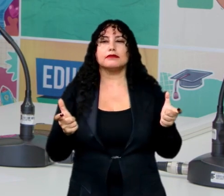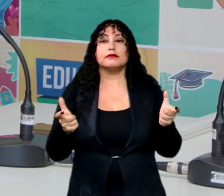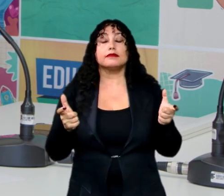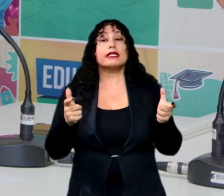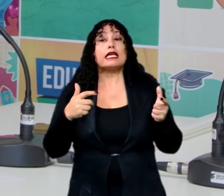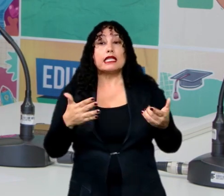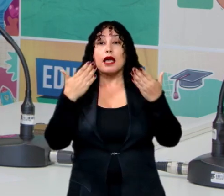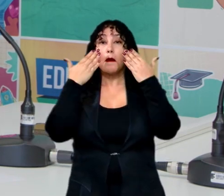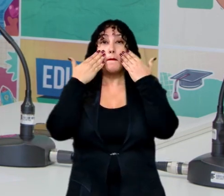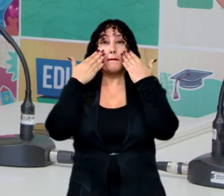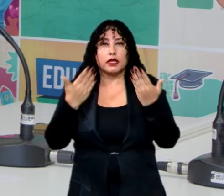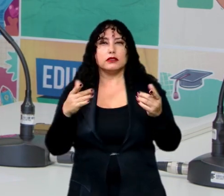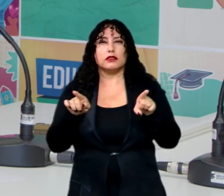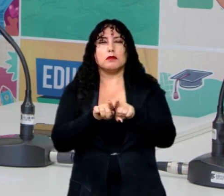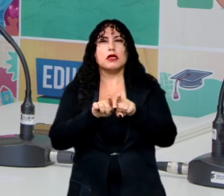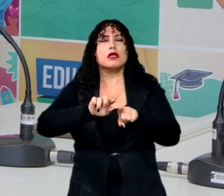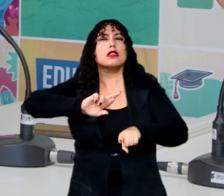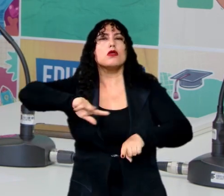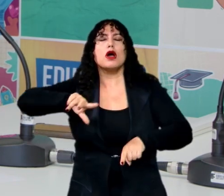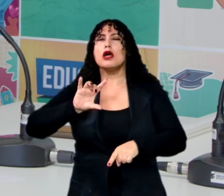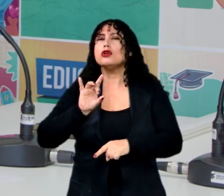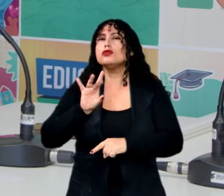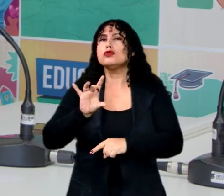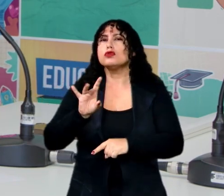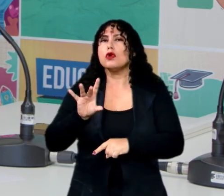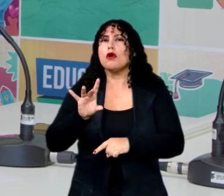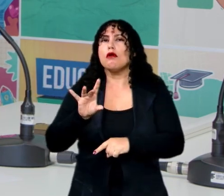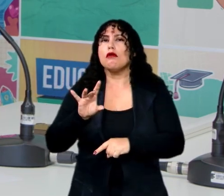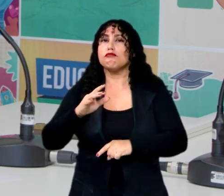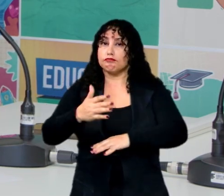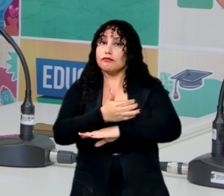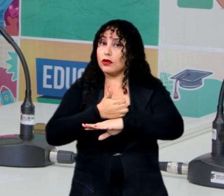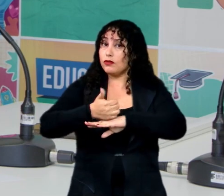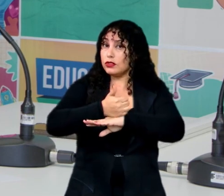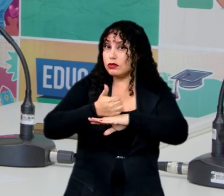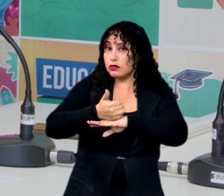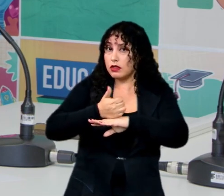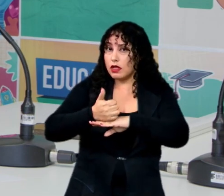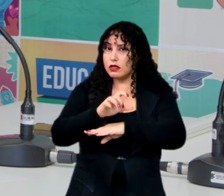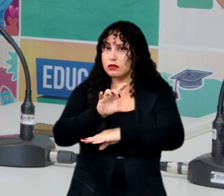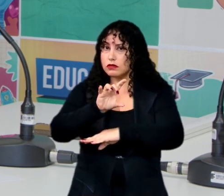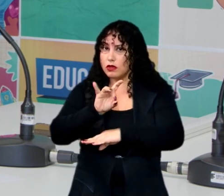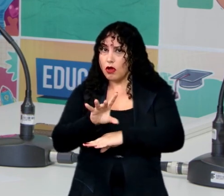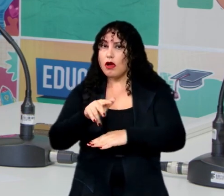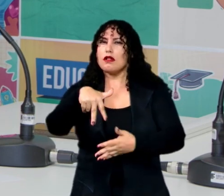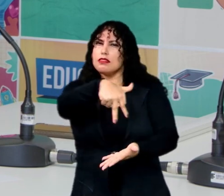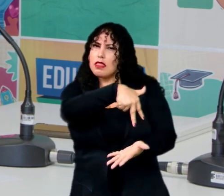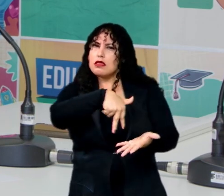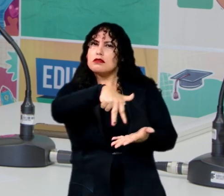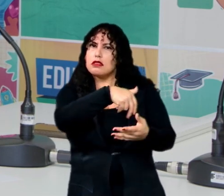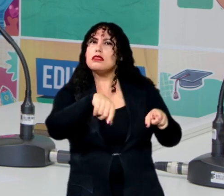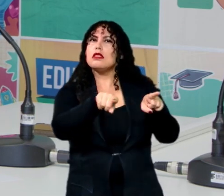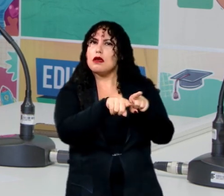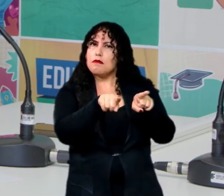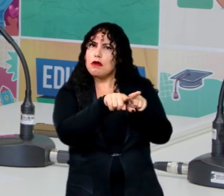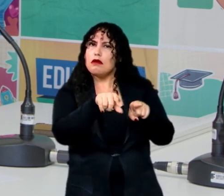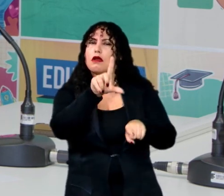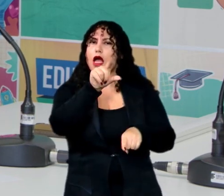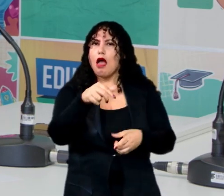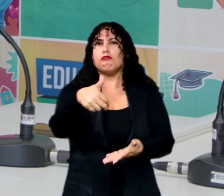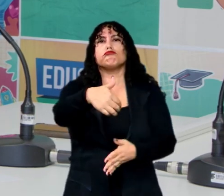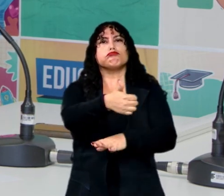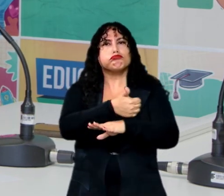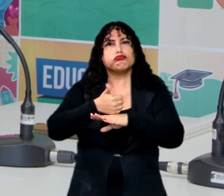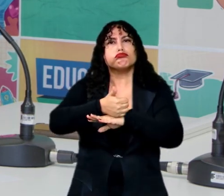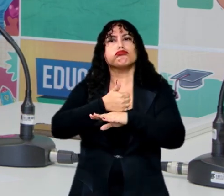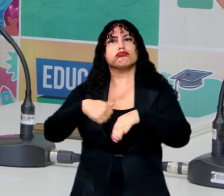essas apresentações que não são feitas... ali são profissionais. Né? Esses dançarinos são profissionais.